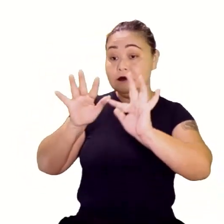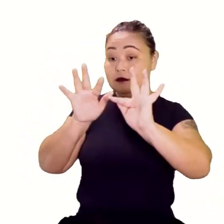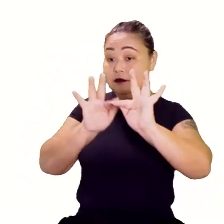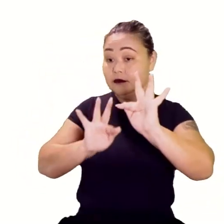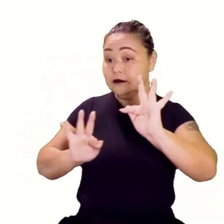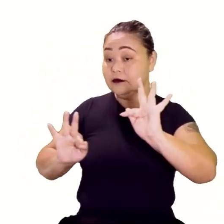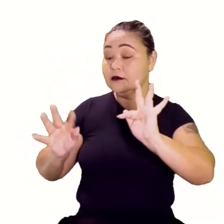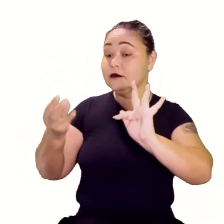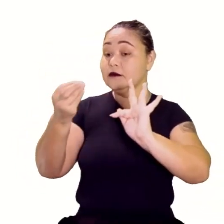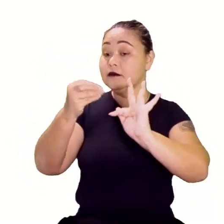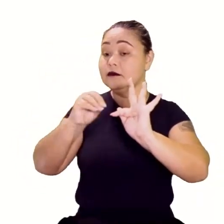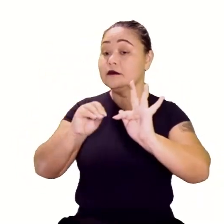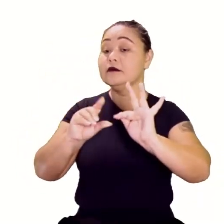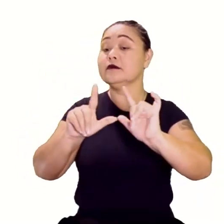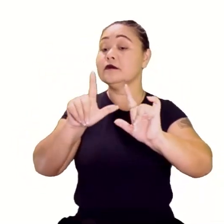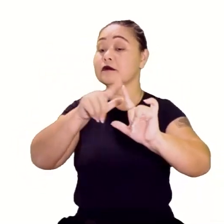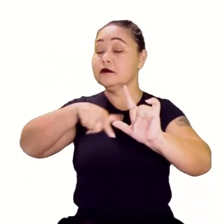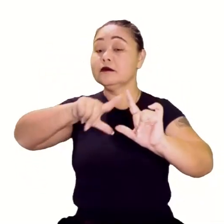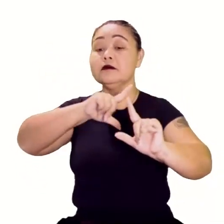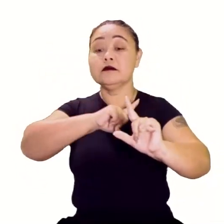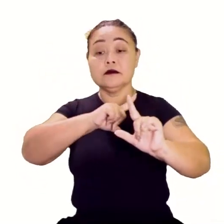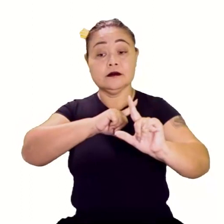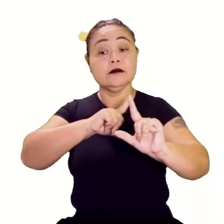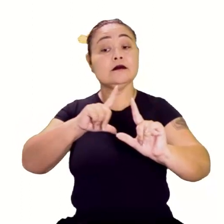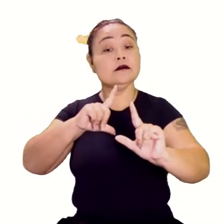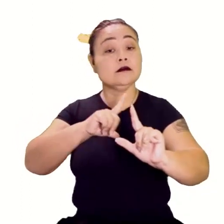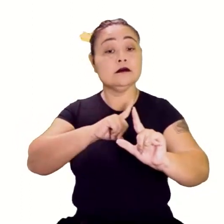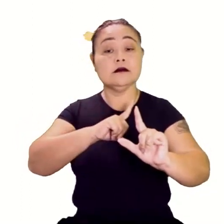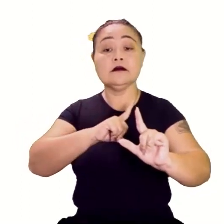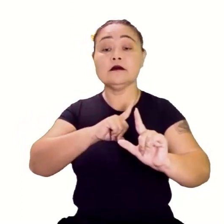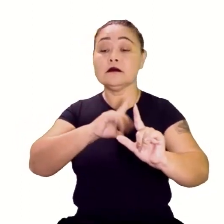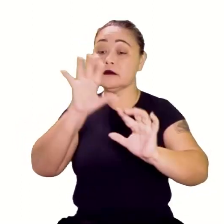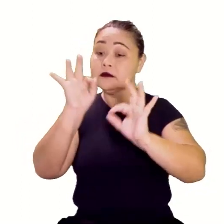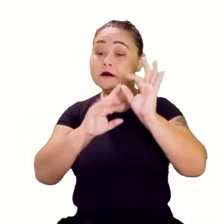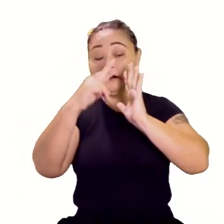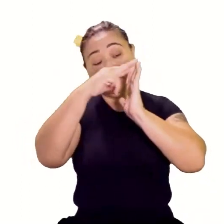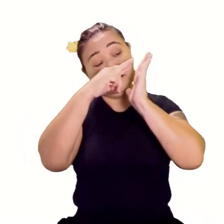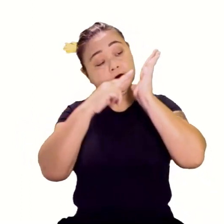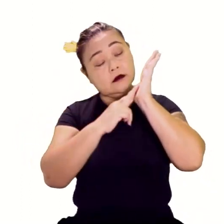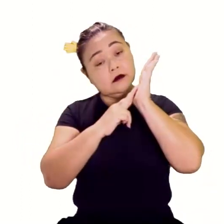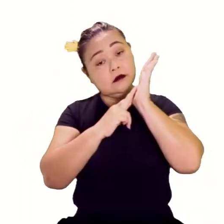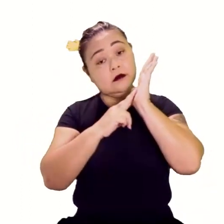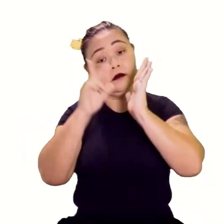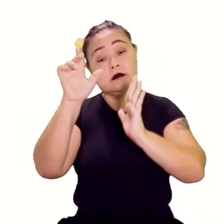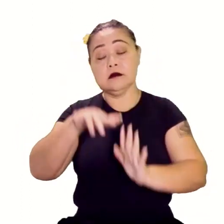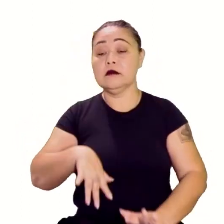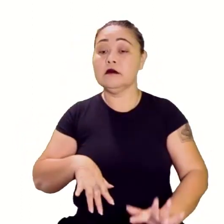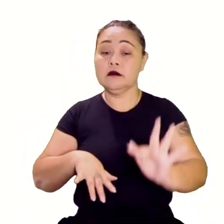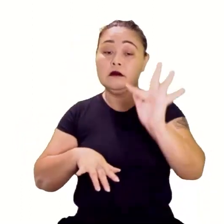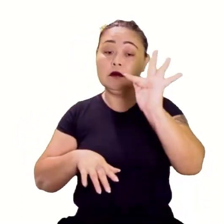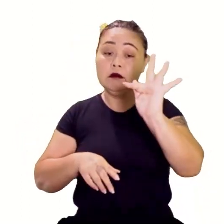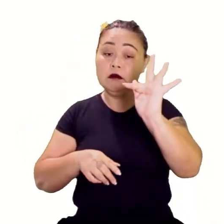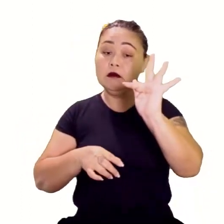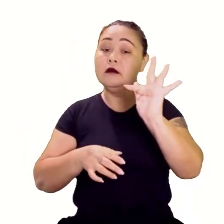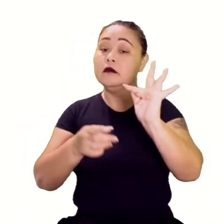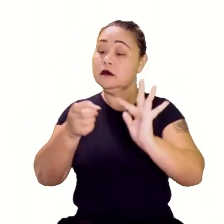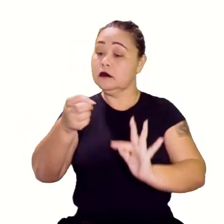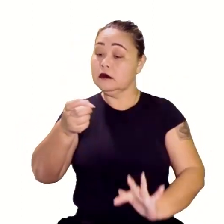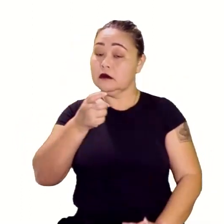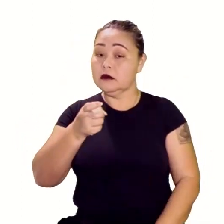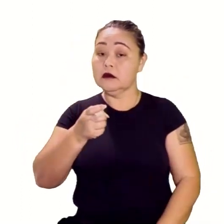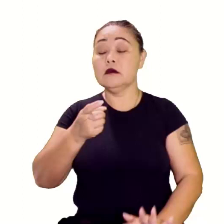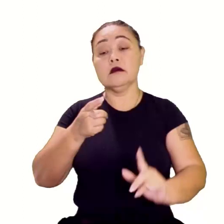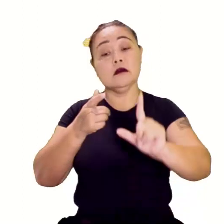Função logarítmica é toda função definida pela lei de formação. f de x igual ao logaritmo